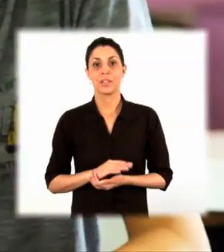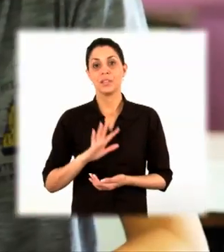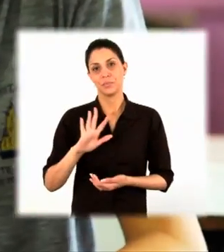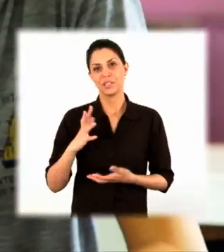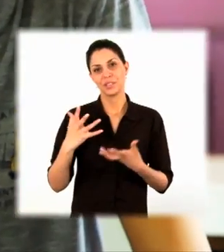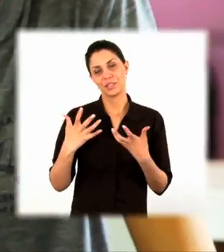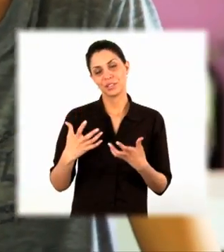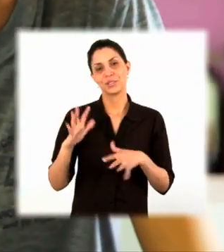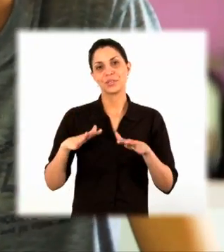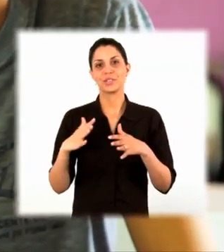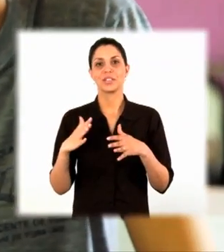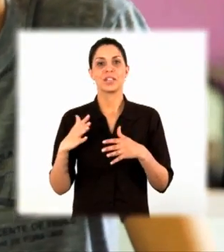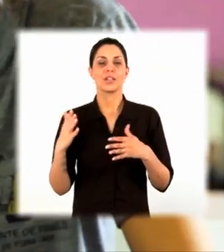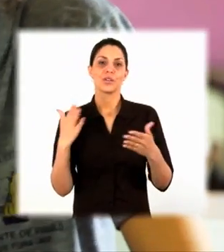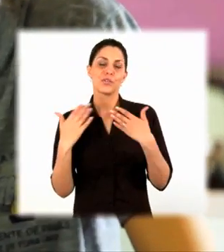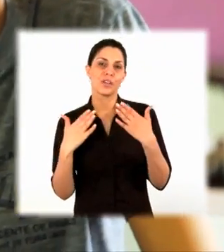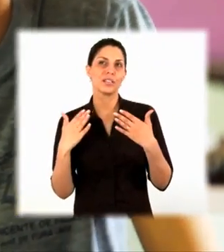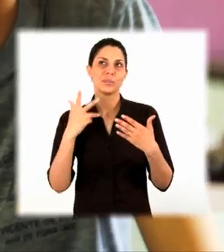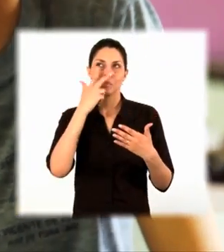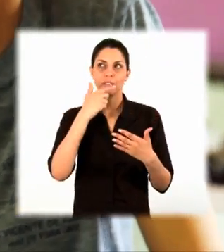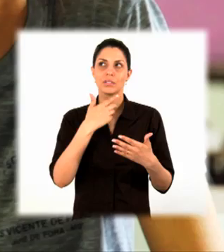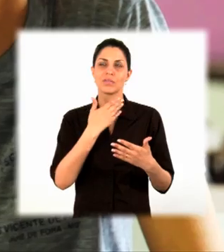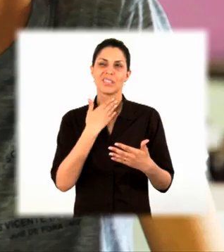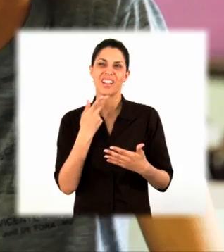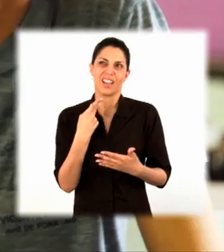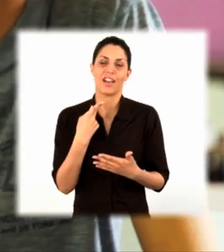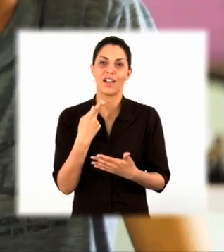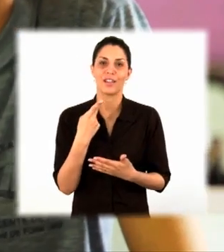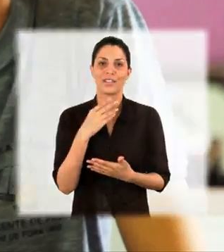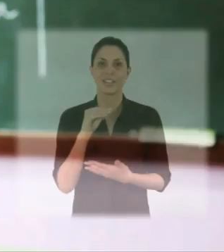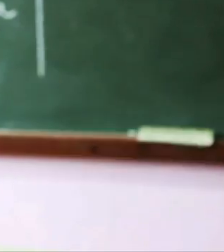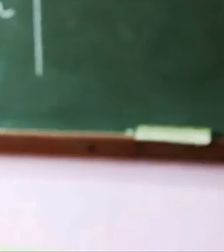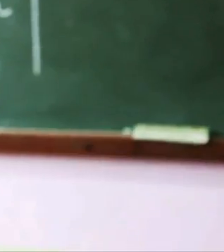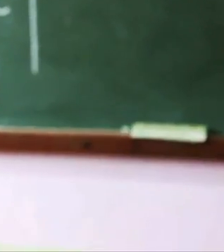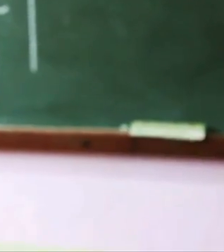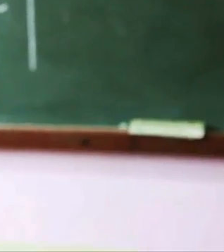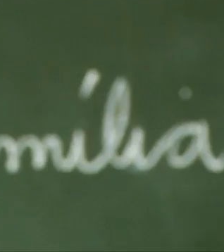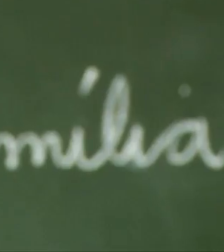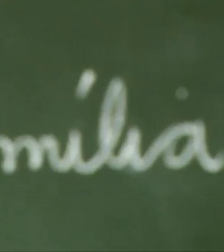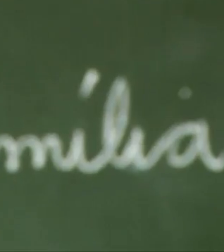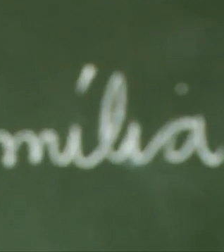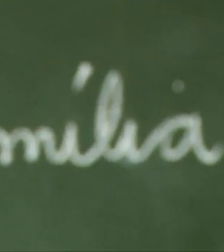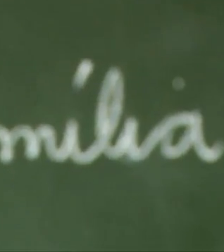Sou até chata, numa conversa eu ouço que tá falando errado, mas às vezes até eu mesmo falo errado.